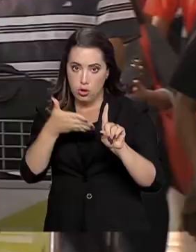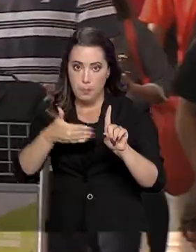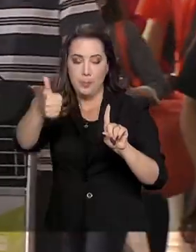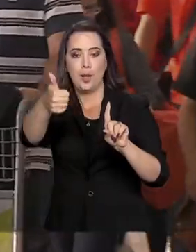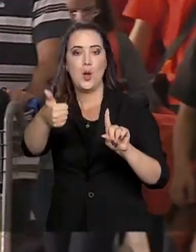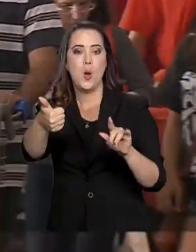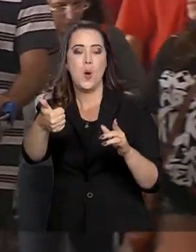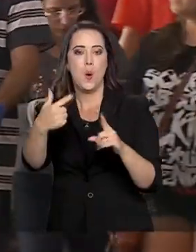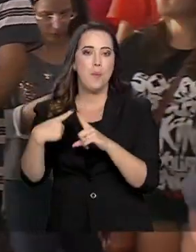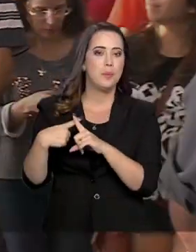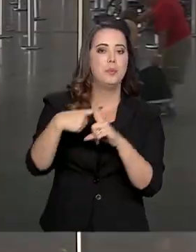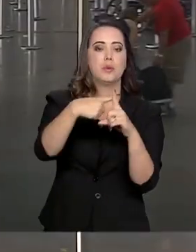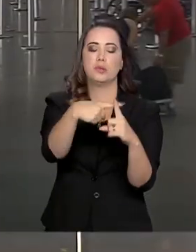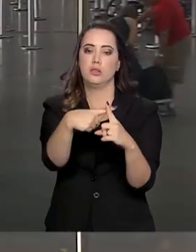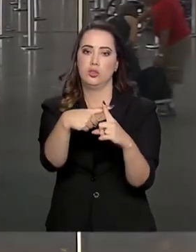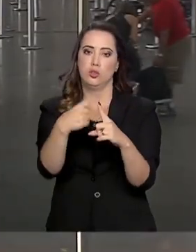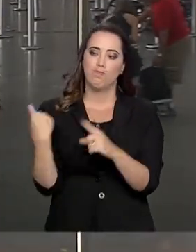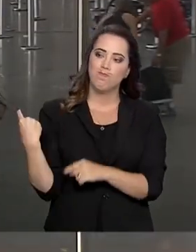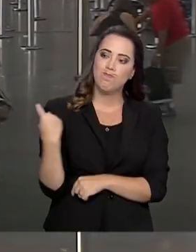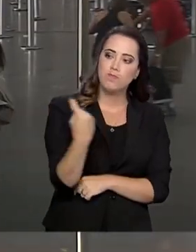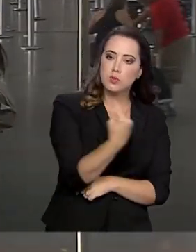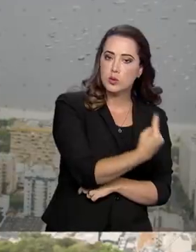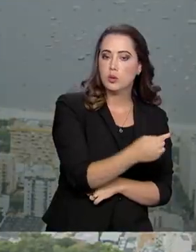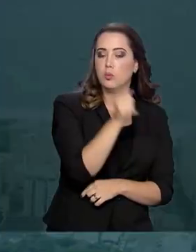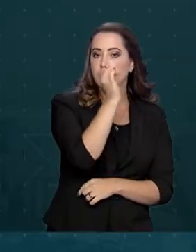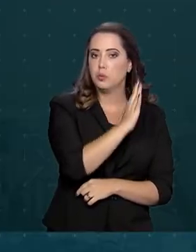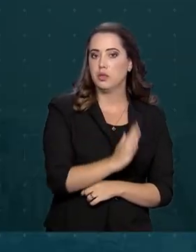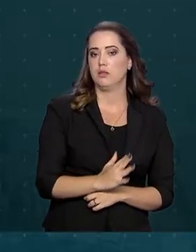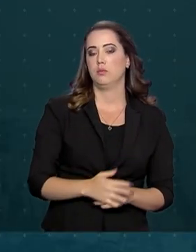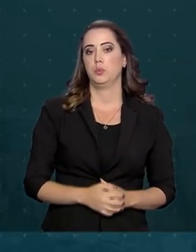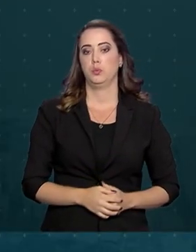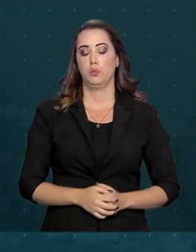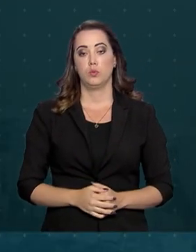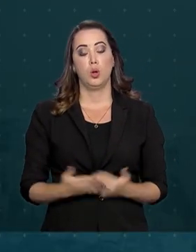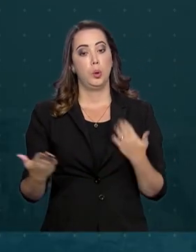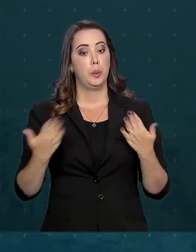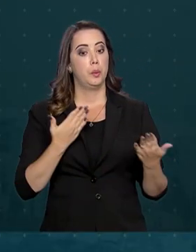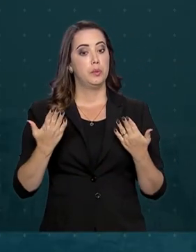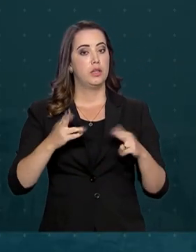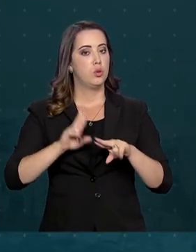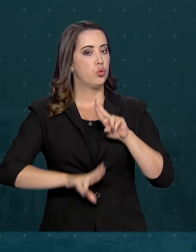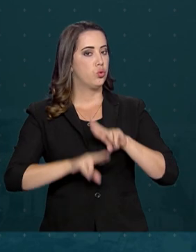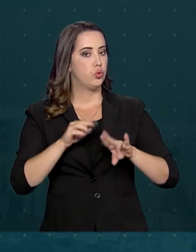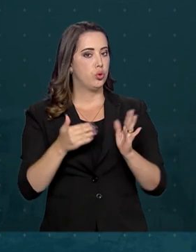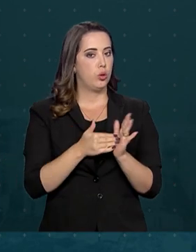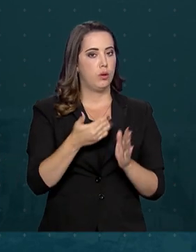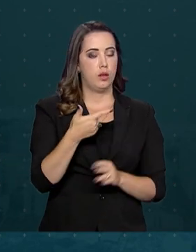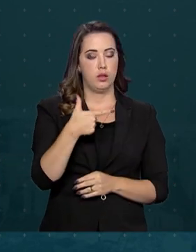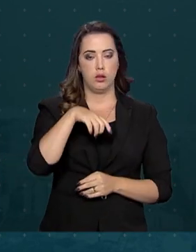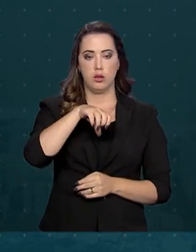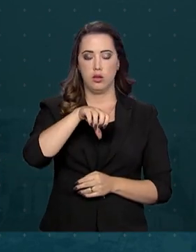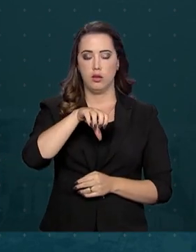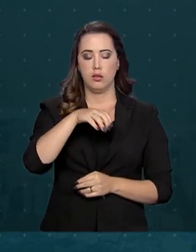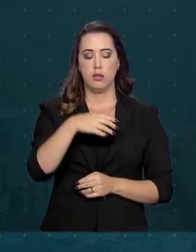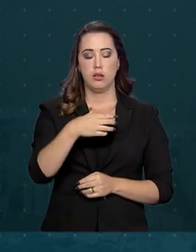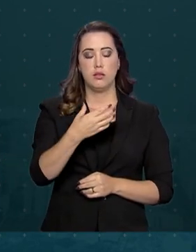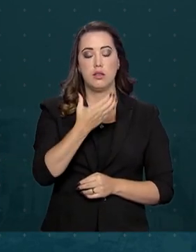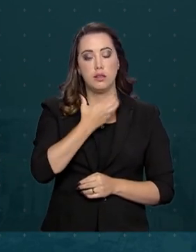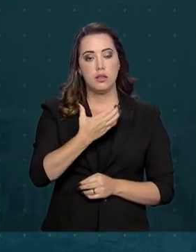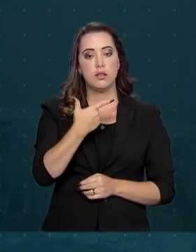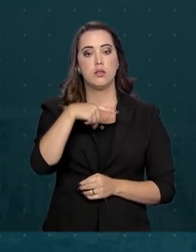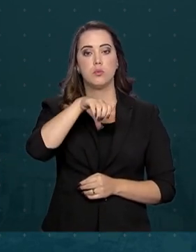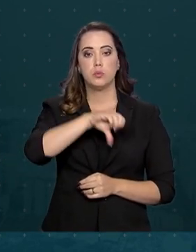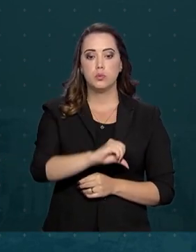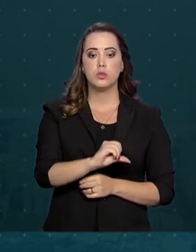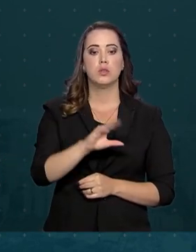resultado positivo para o turismo brasileiro. De junho a dezembro de 2019, cerca de 320 mil